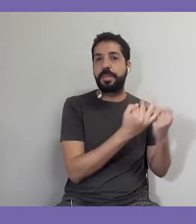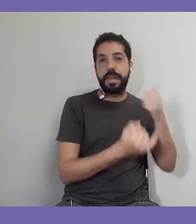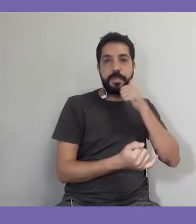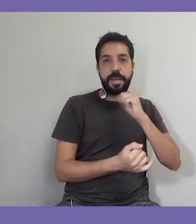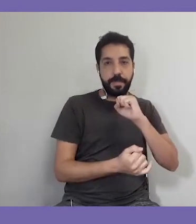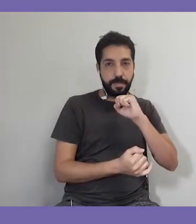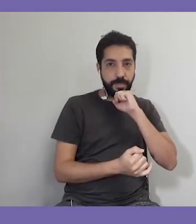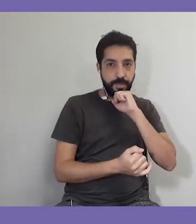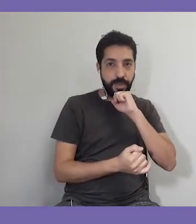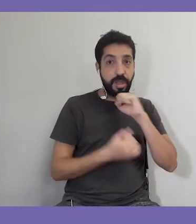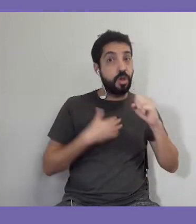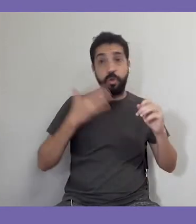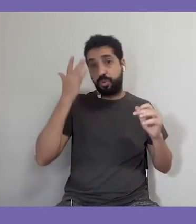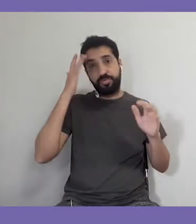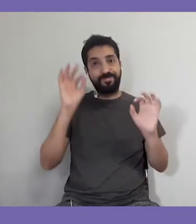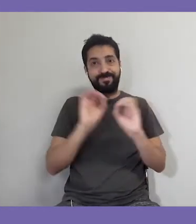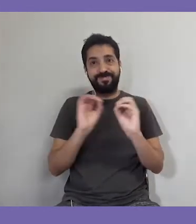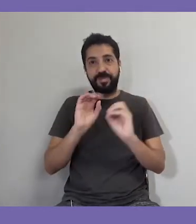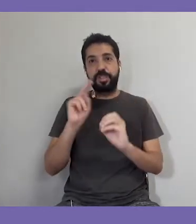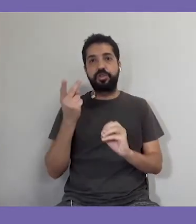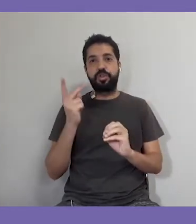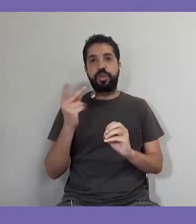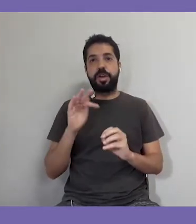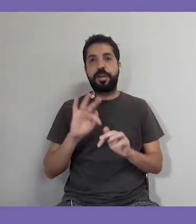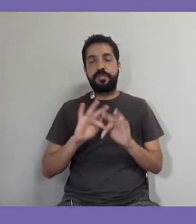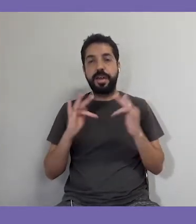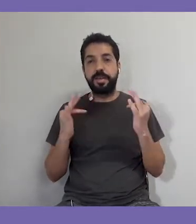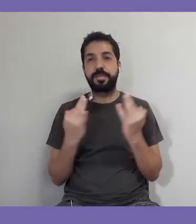assim, né, da nossa família.